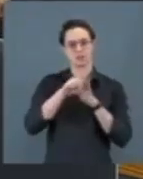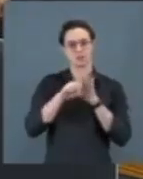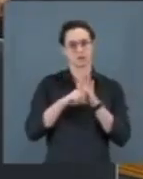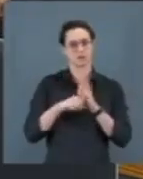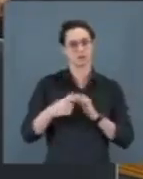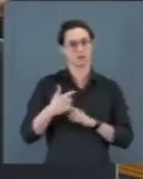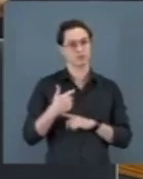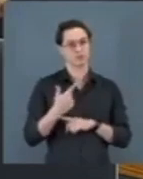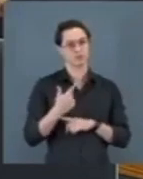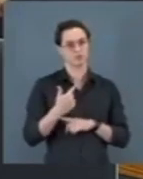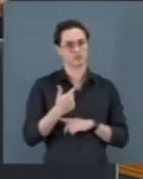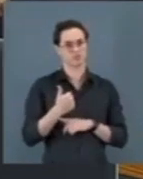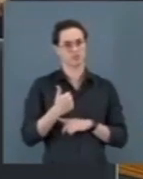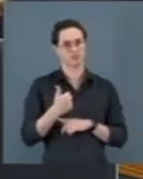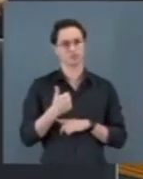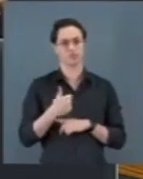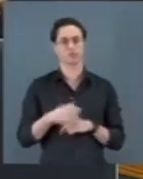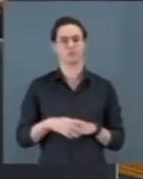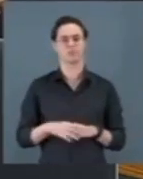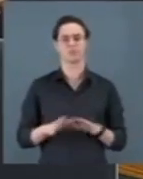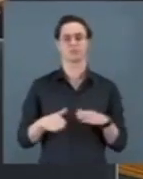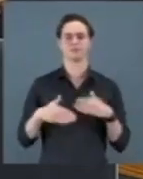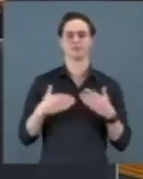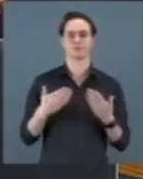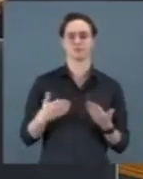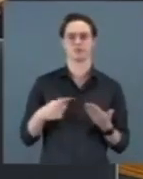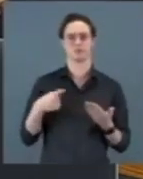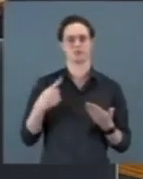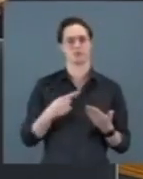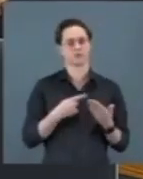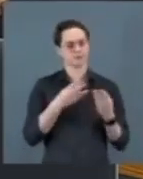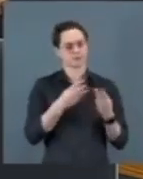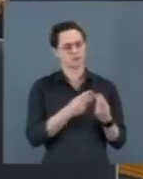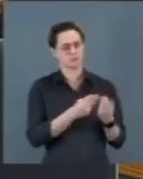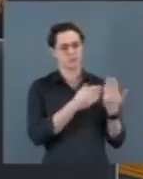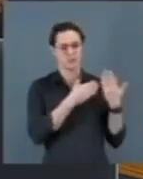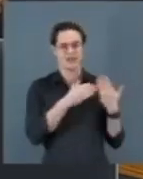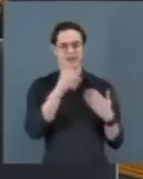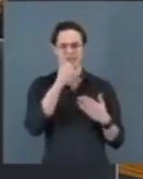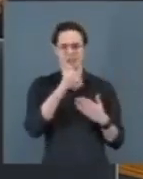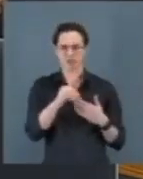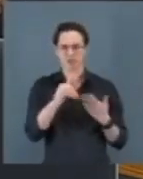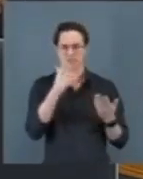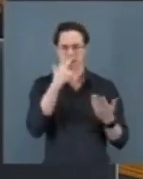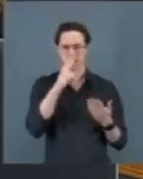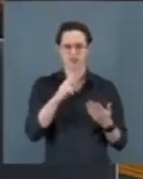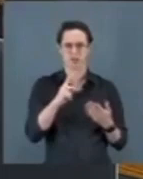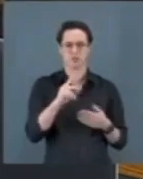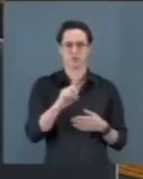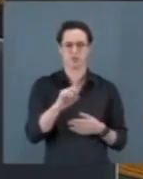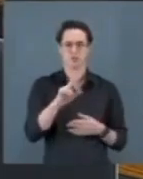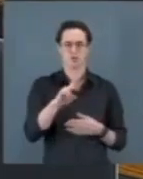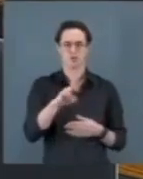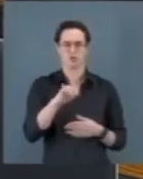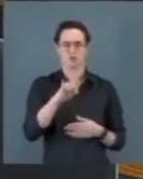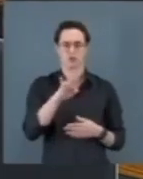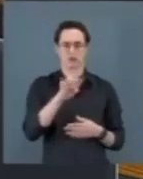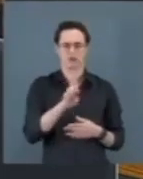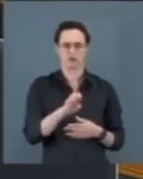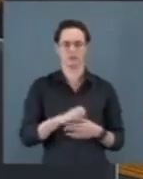XXI. Estamos deixando para trás as energias poluentes. Nesse quesito